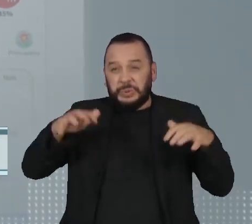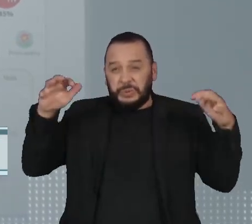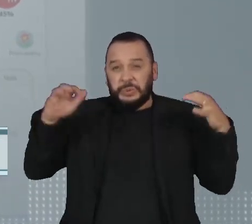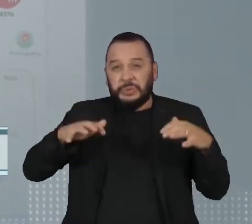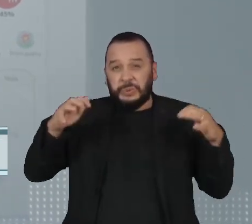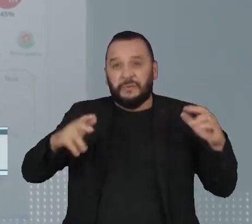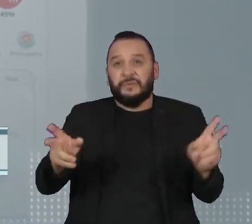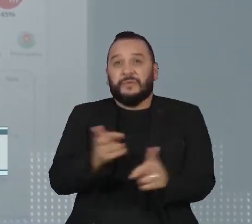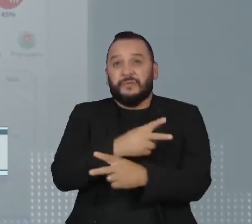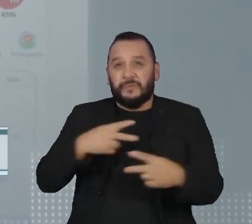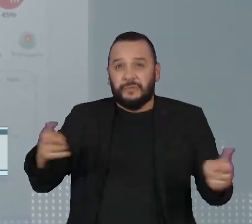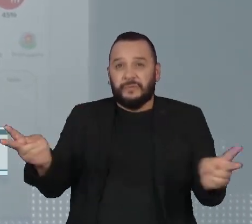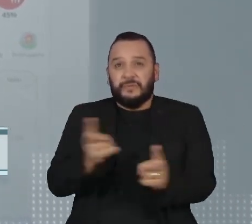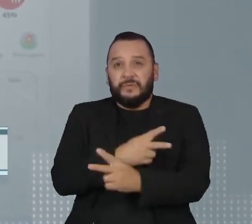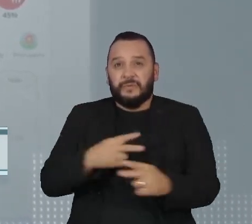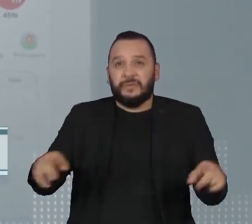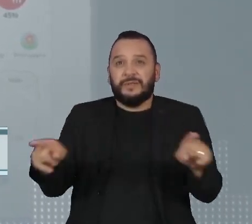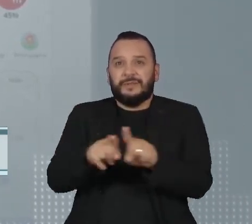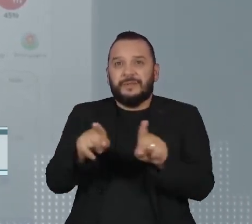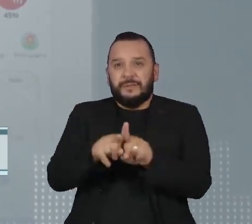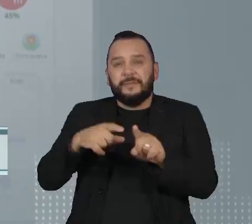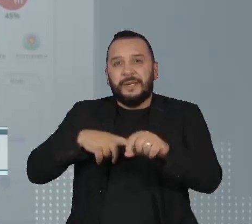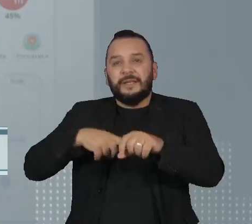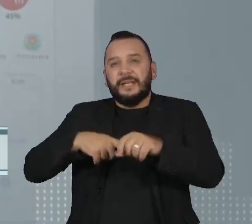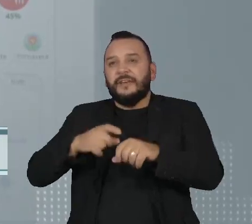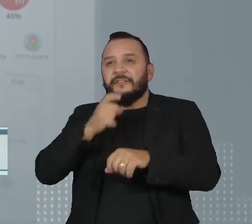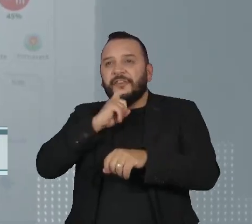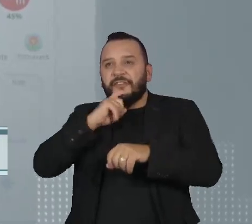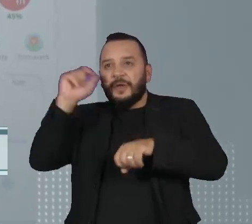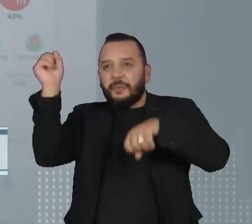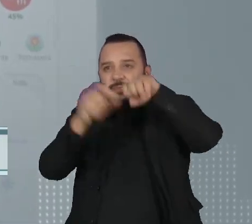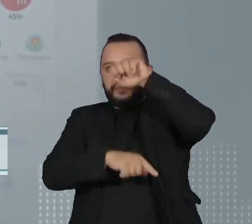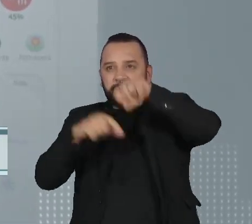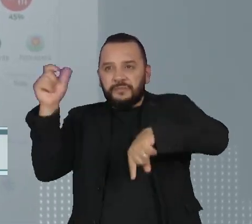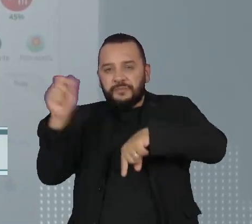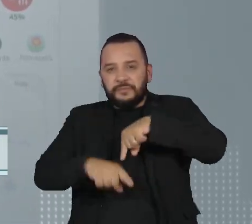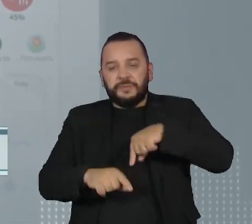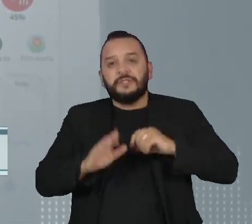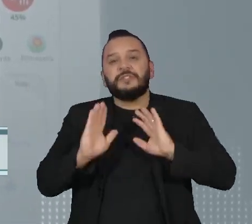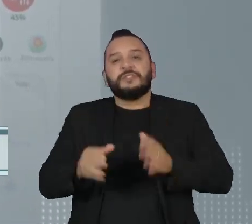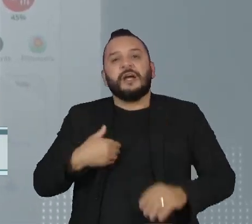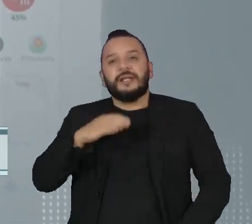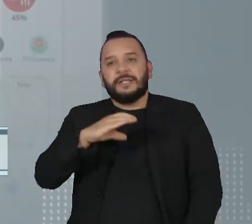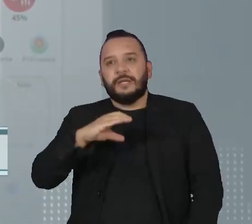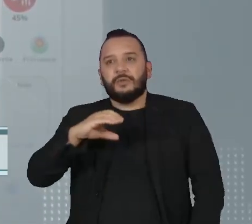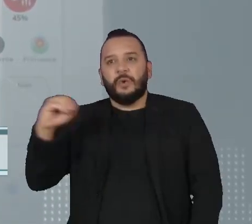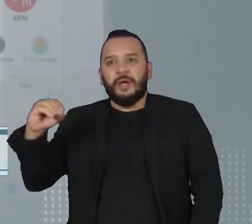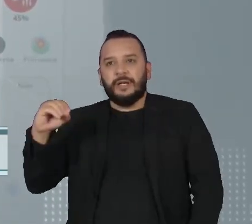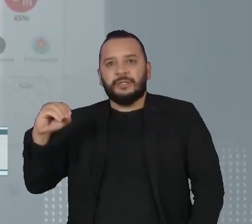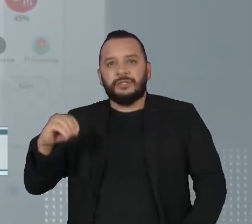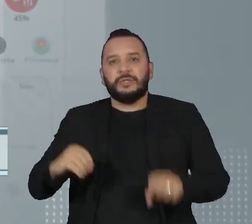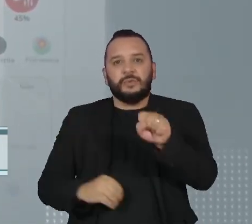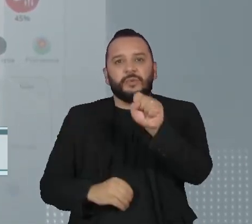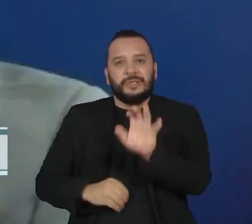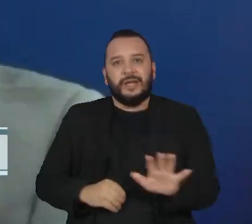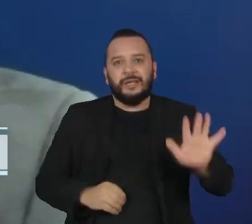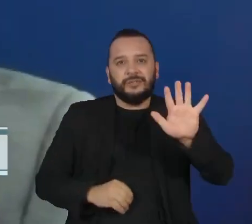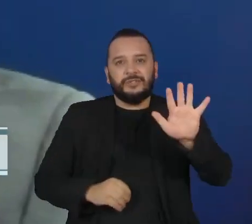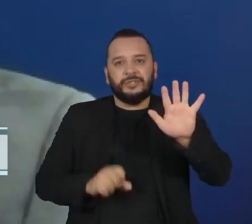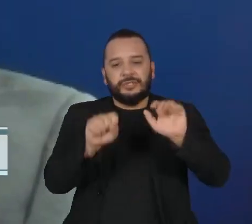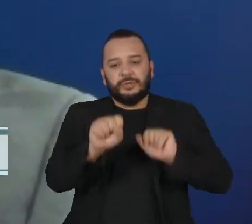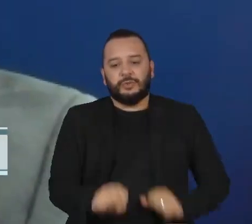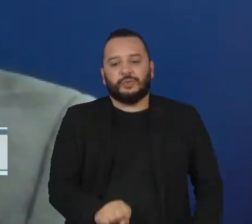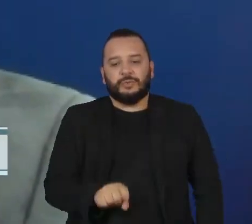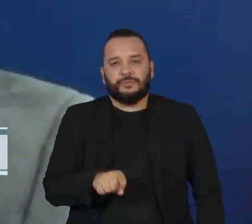ventos fortes e queda de granizo em estados das regiões Centro-Oeste, Sudeste e Sul.